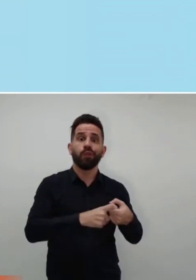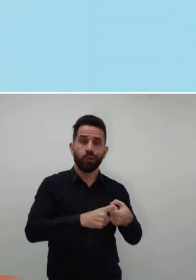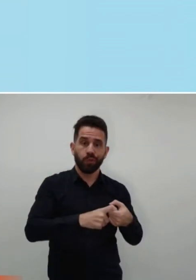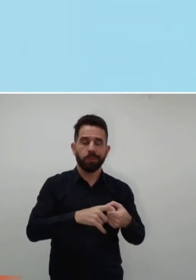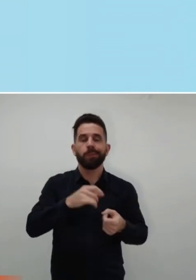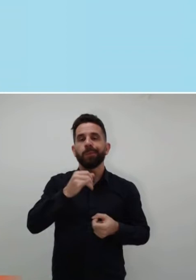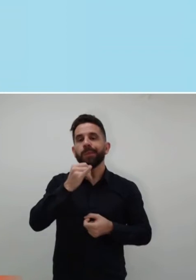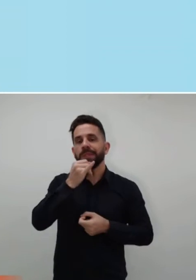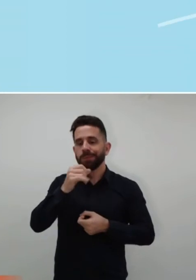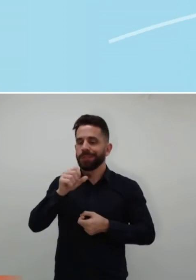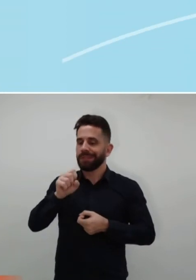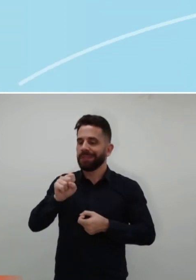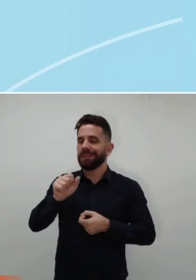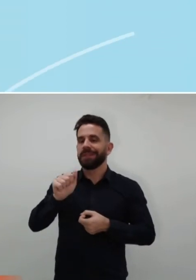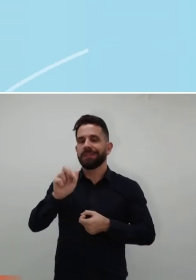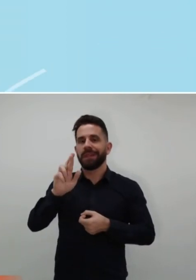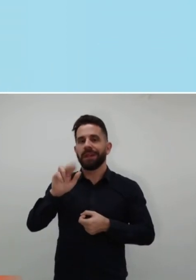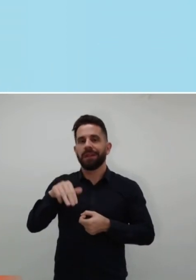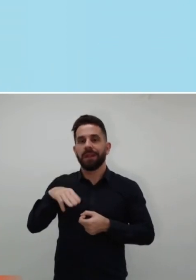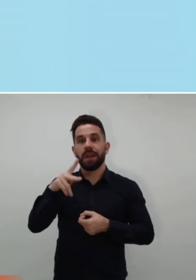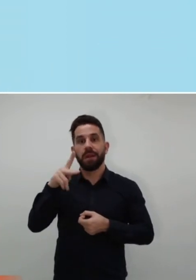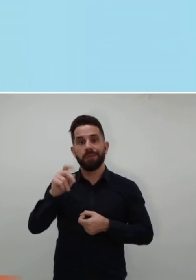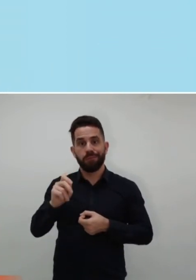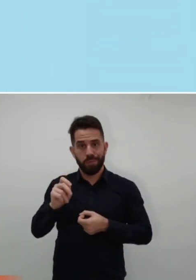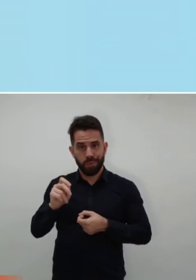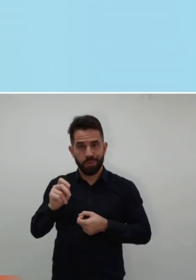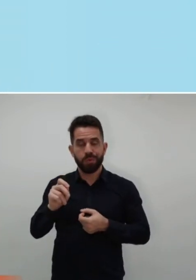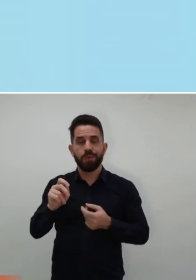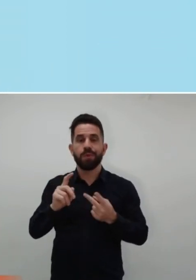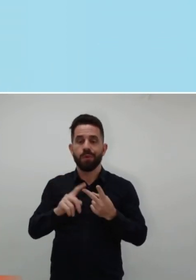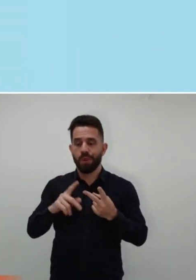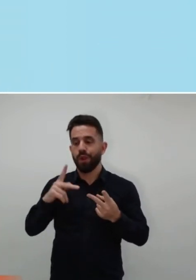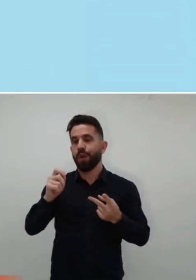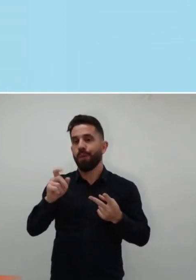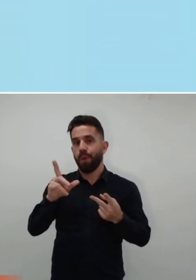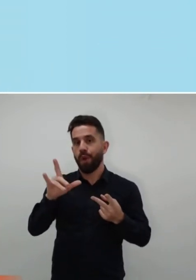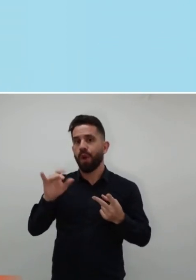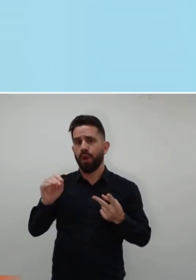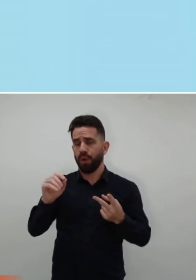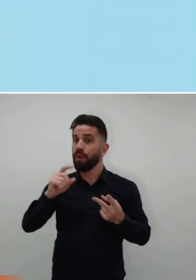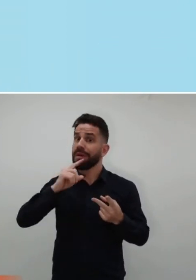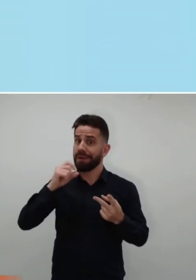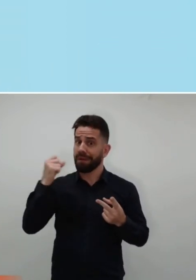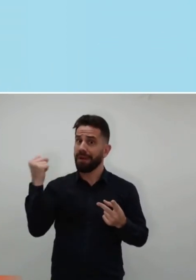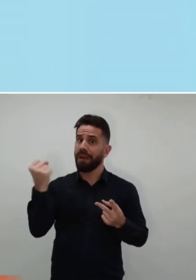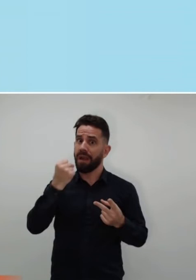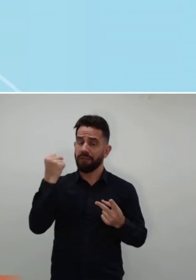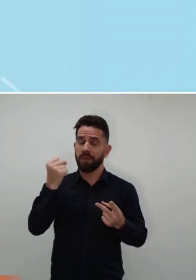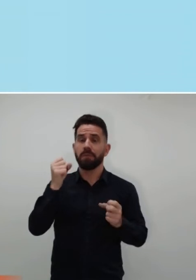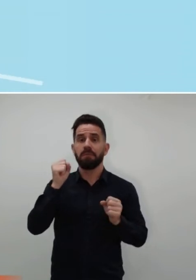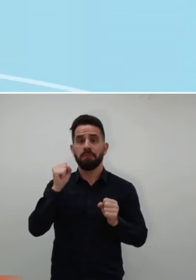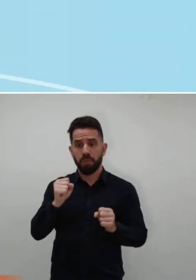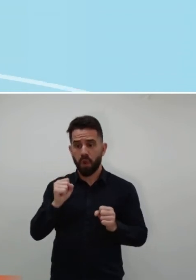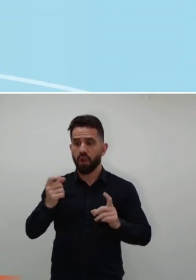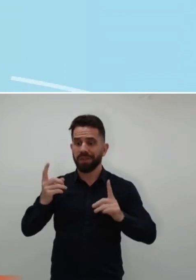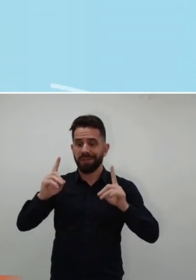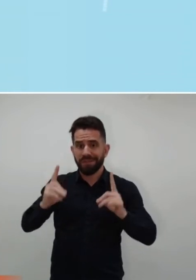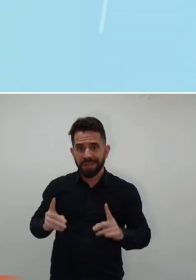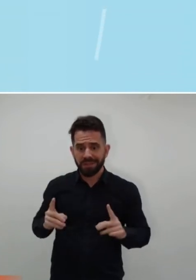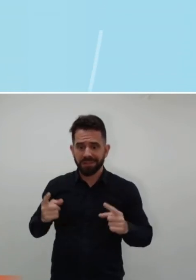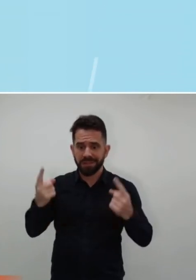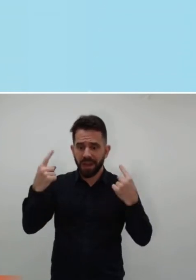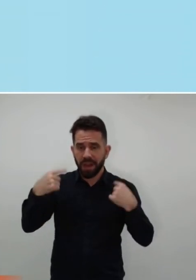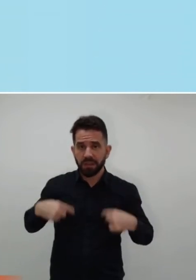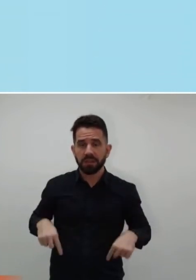né? Infelizmente. Mas a polio, que causa graves problemas de saúde, que pode causar deficiências físicas, por